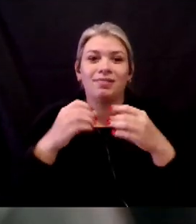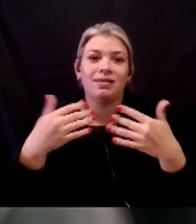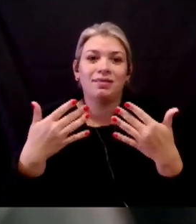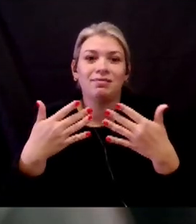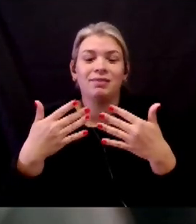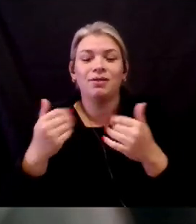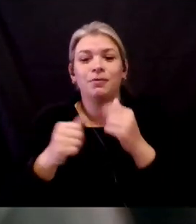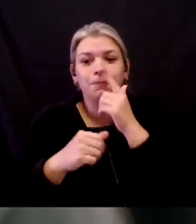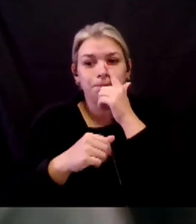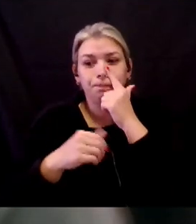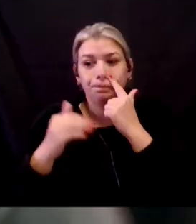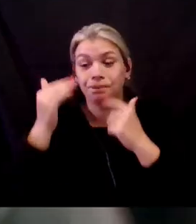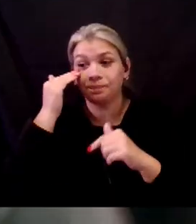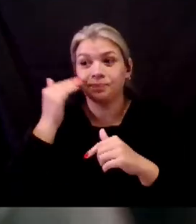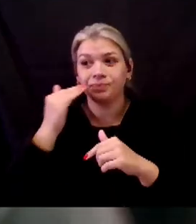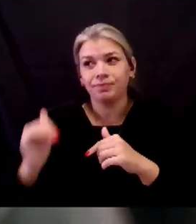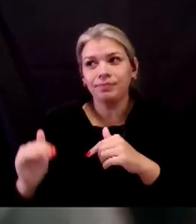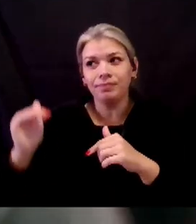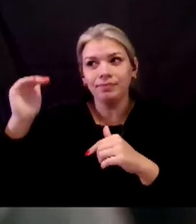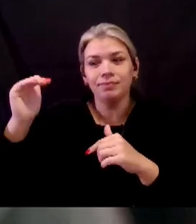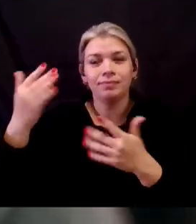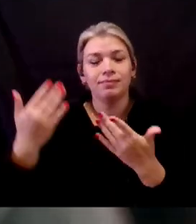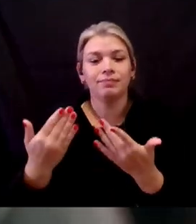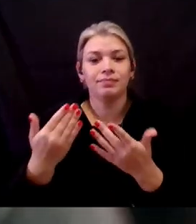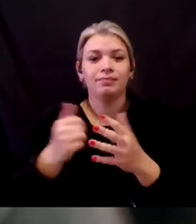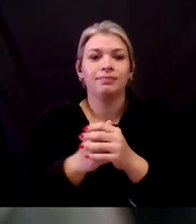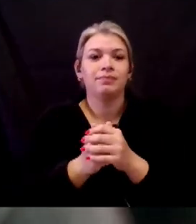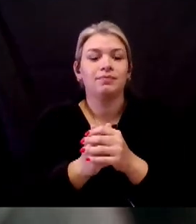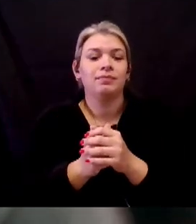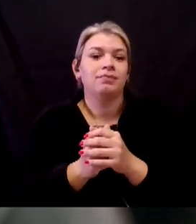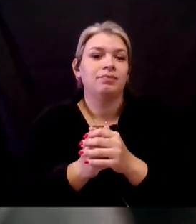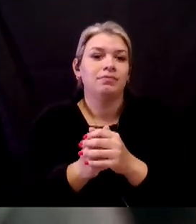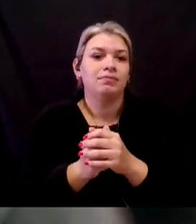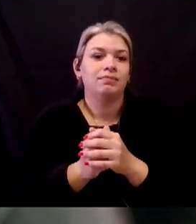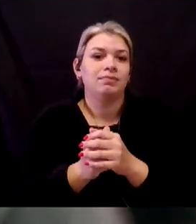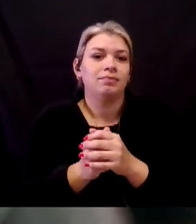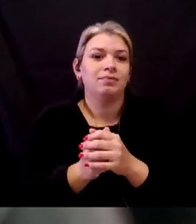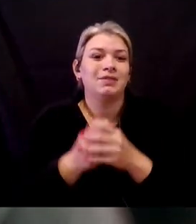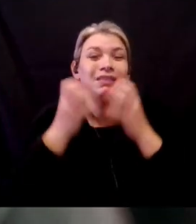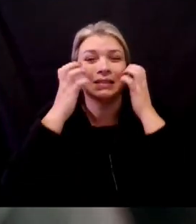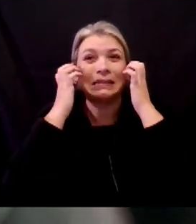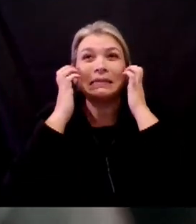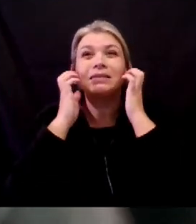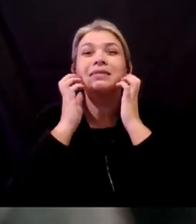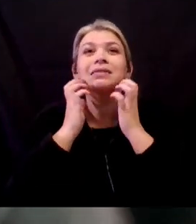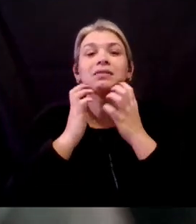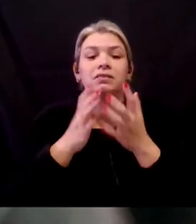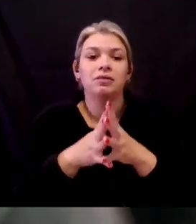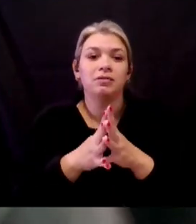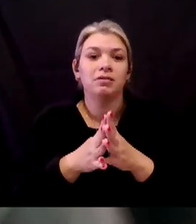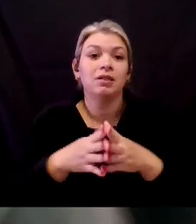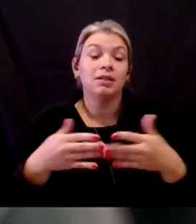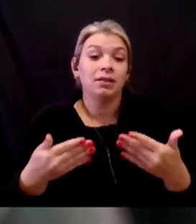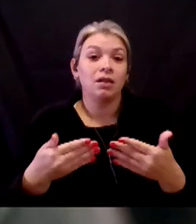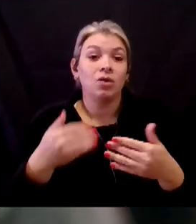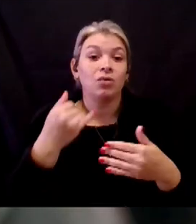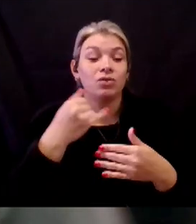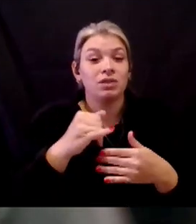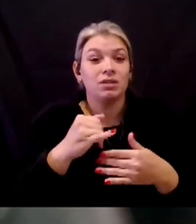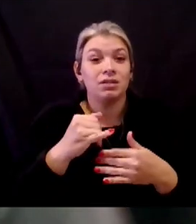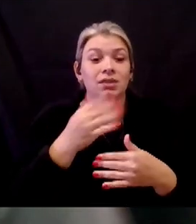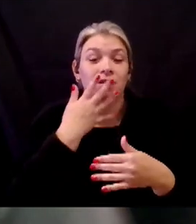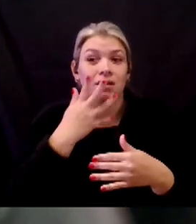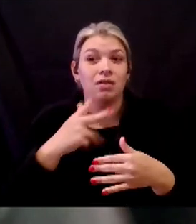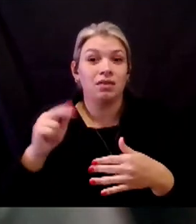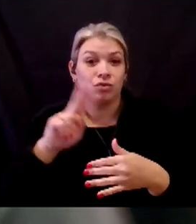a higienização é muito... Se caso um dia utilizar numa festa, precisa ser bem feita. Porque a rotina de